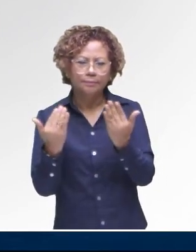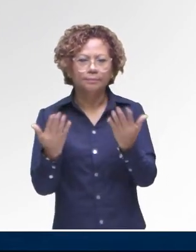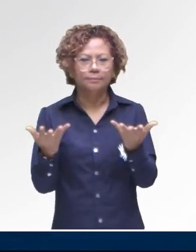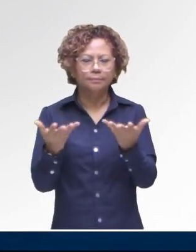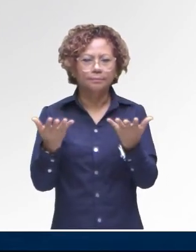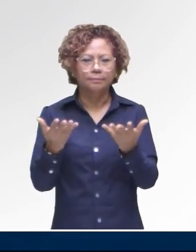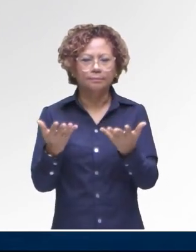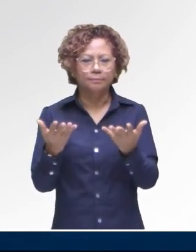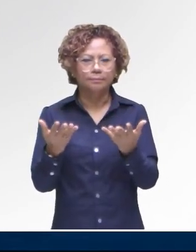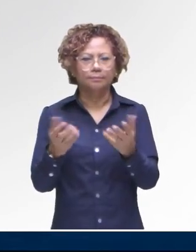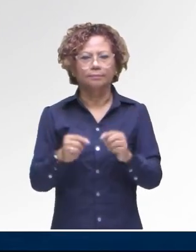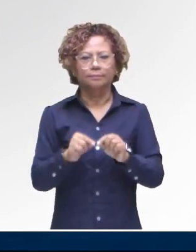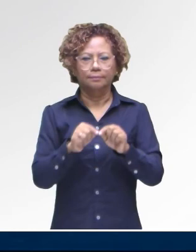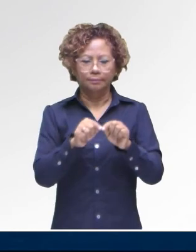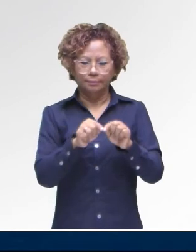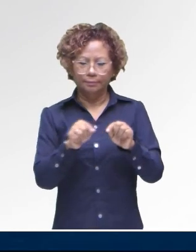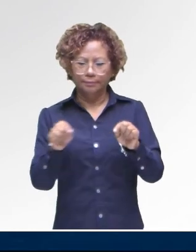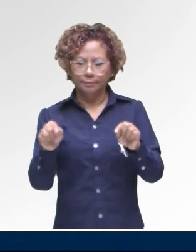essa imagem aqui.